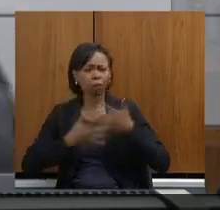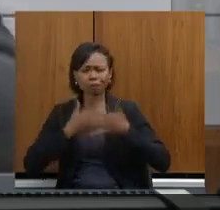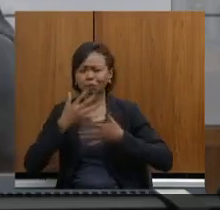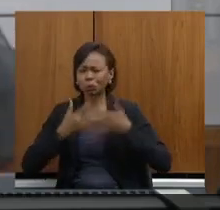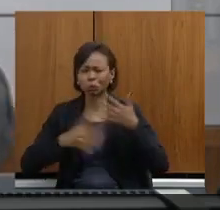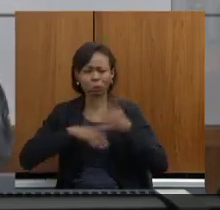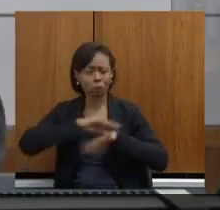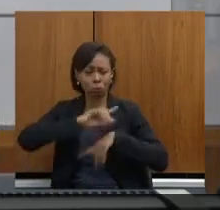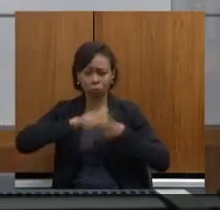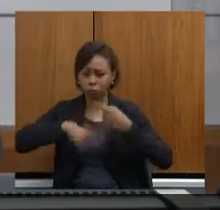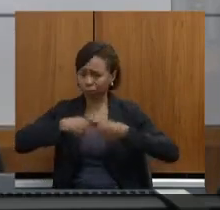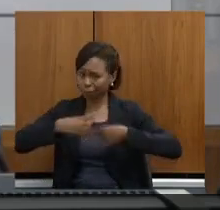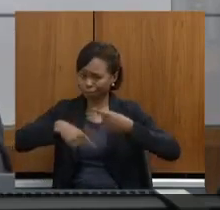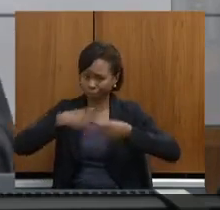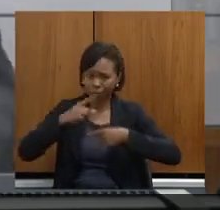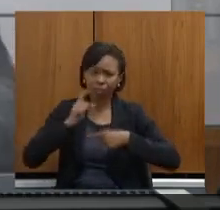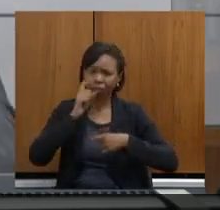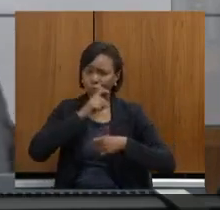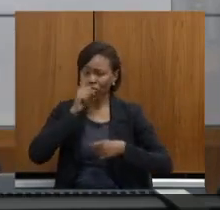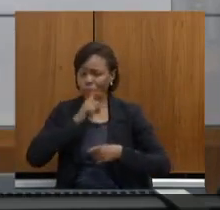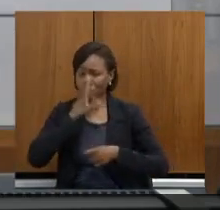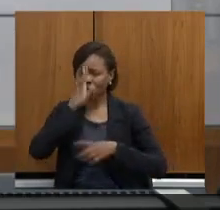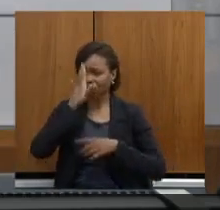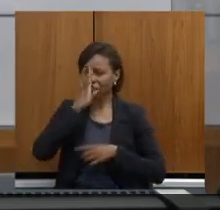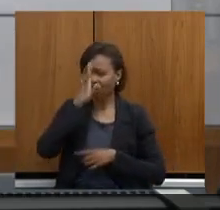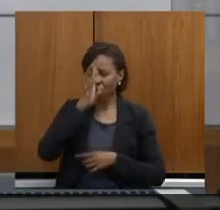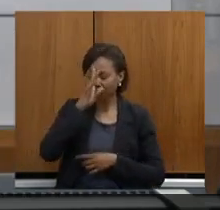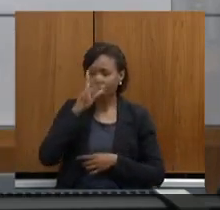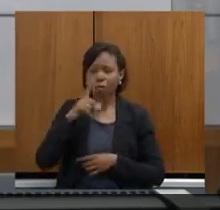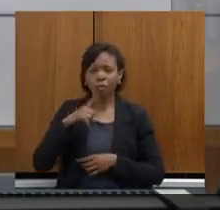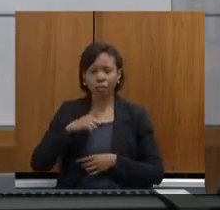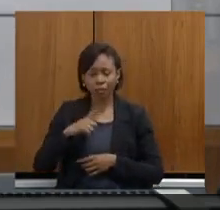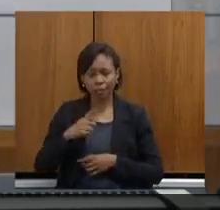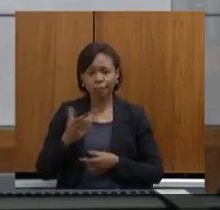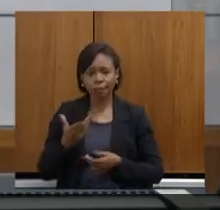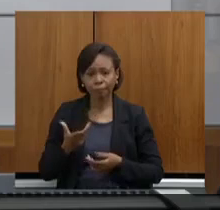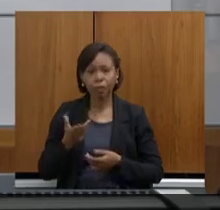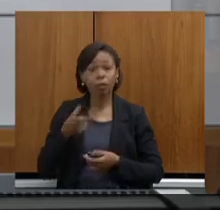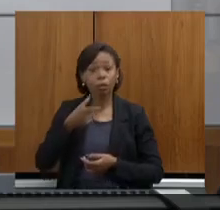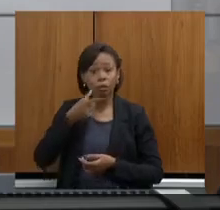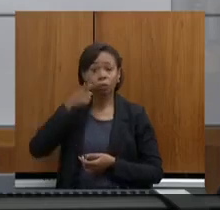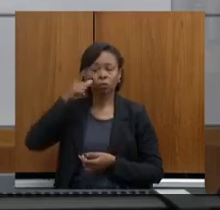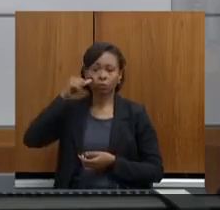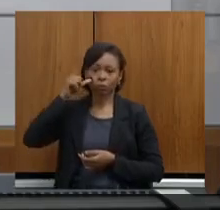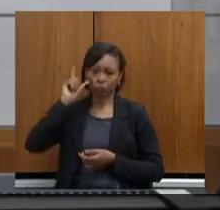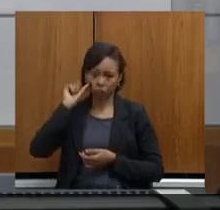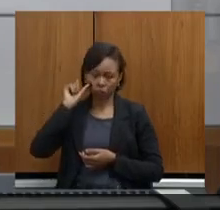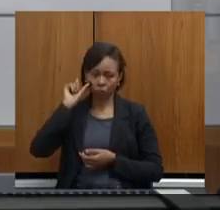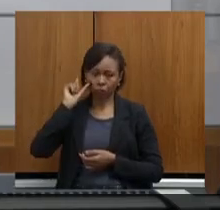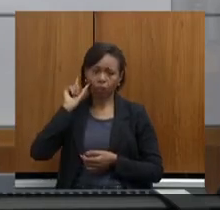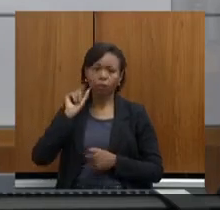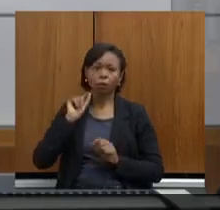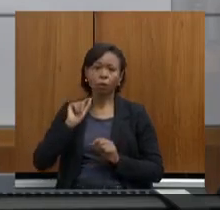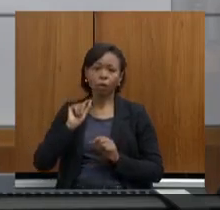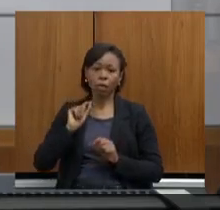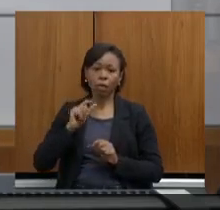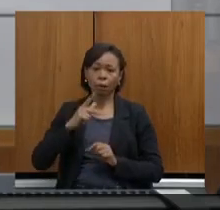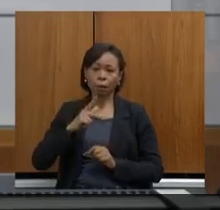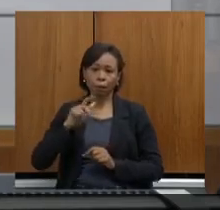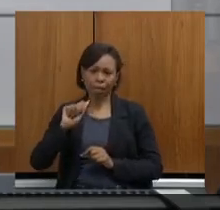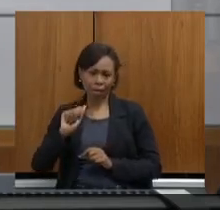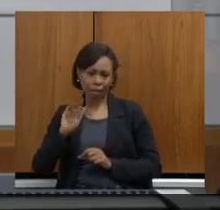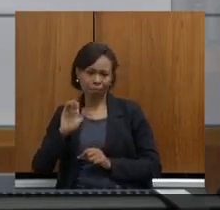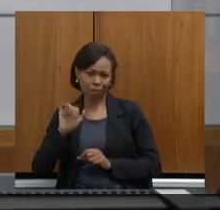sabe de enrolação de mentira aquele negócio todo e ontem o pessoal lá do do